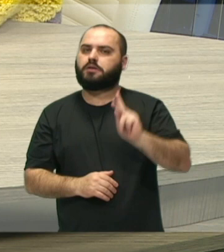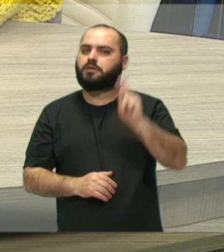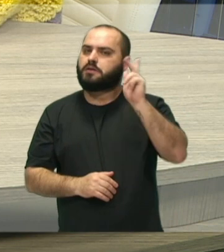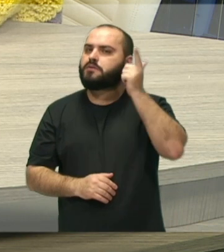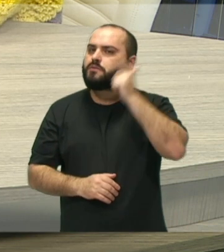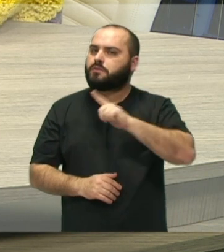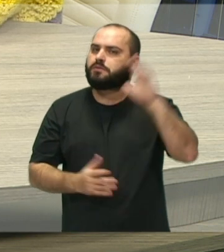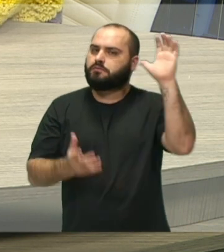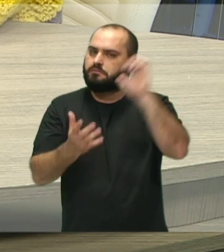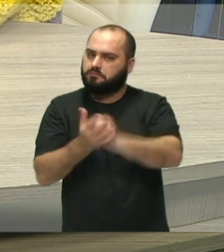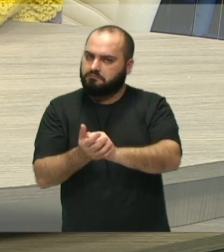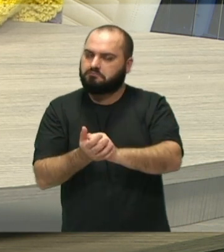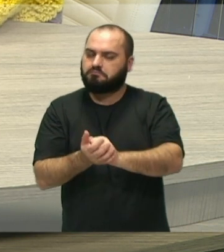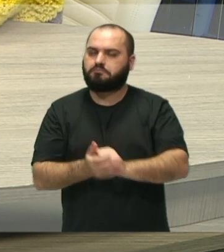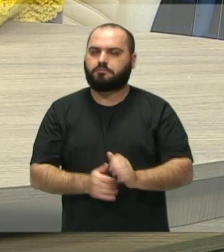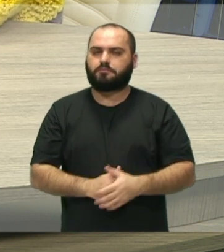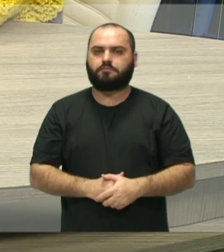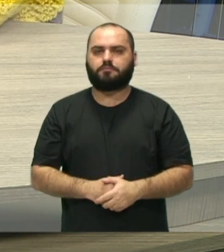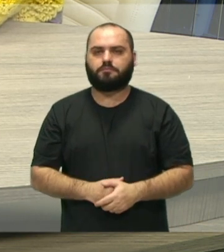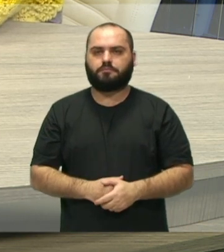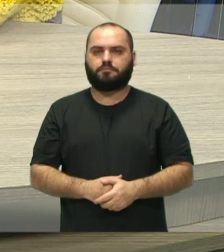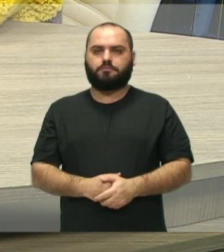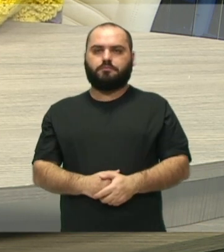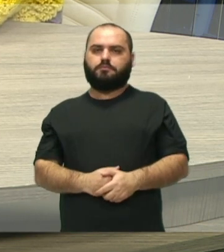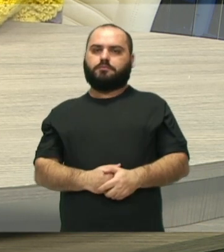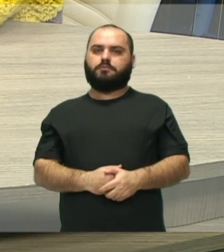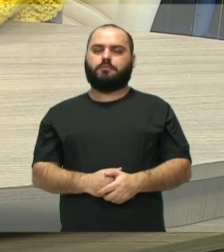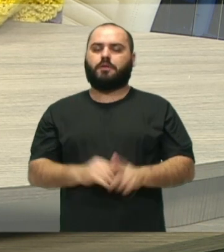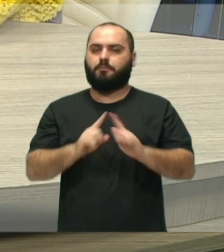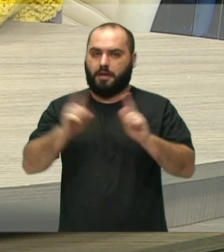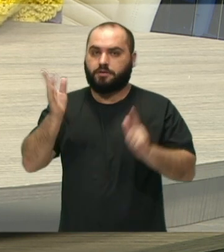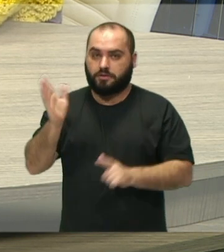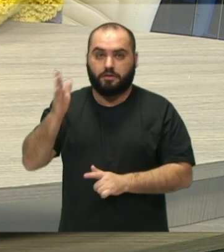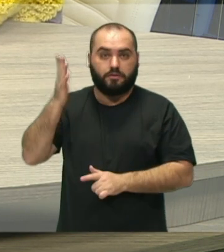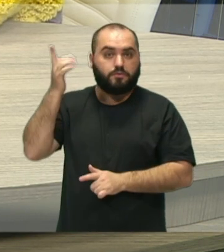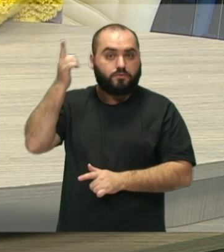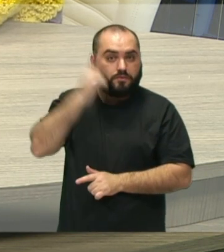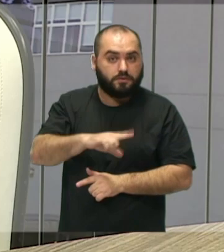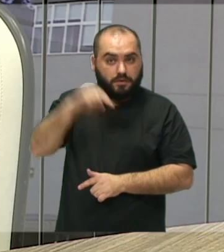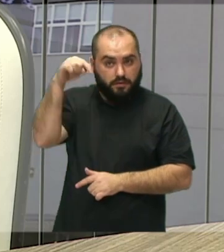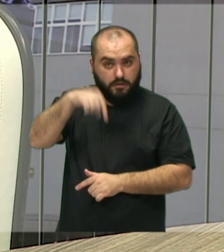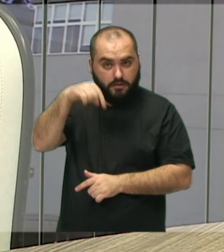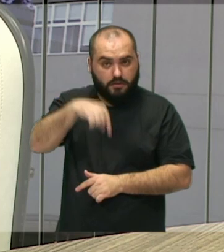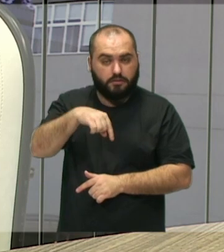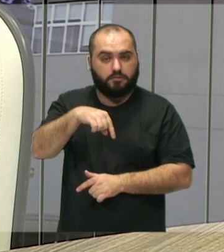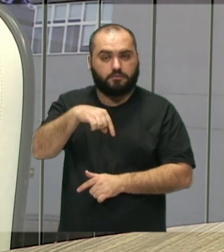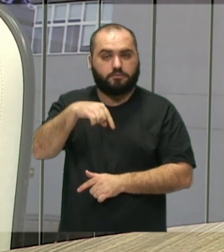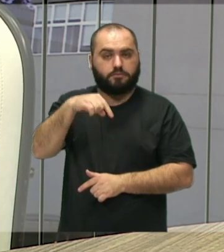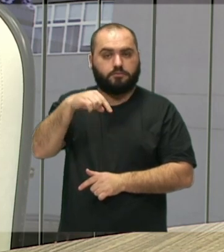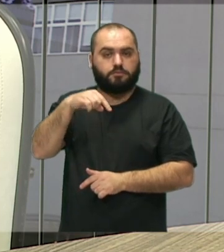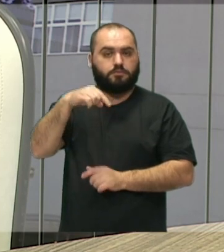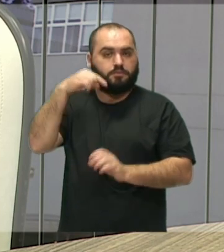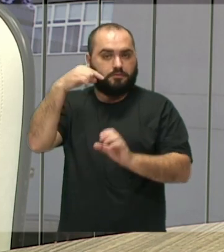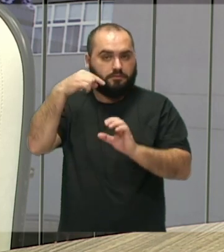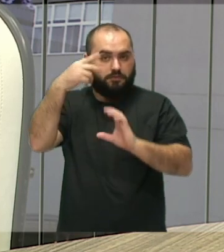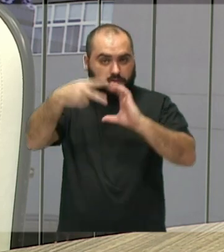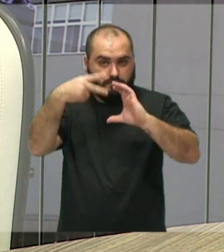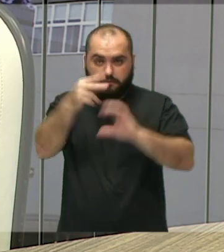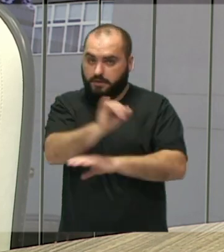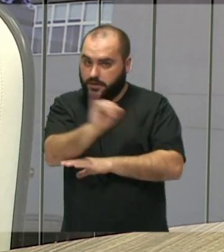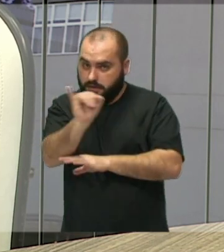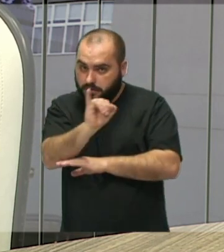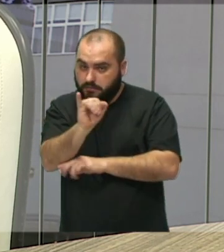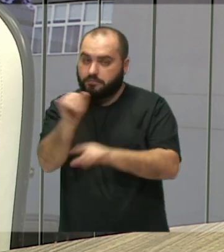essas inscrições, mas a princípio você pode conseguir essas informações aqui nos canais da Câmara de Vereadores